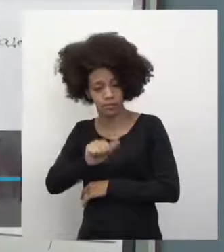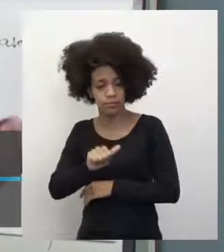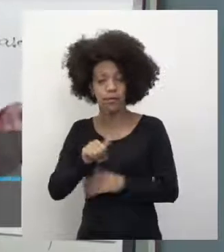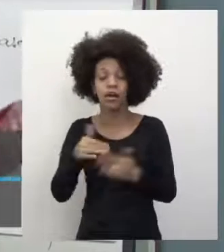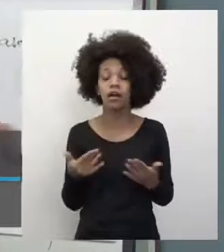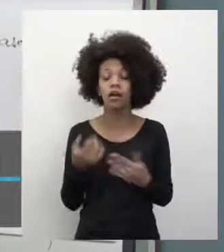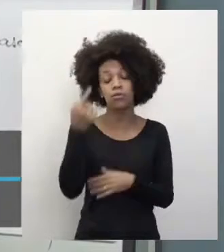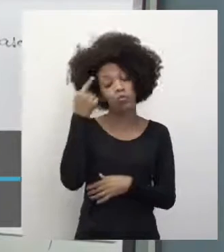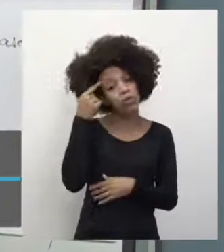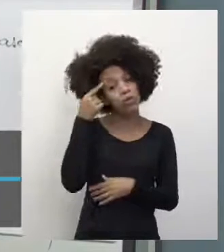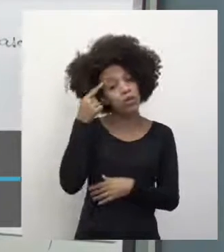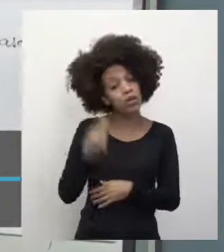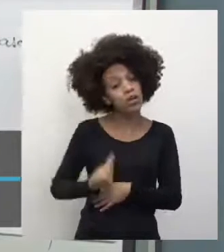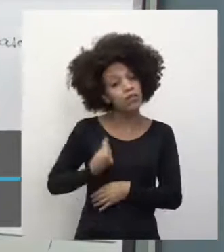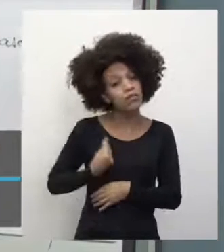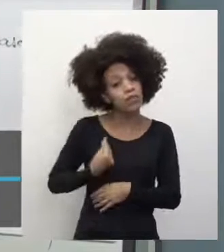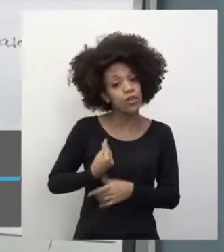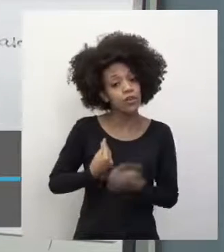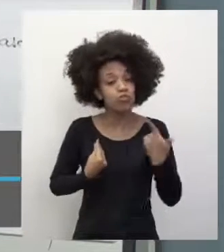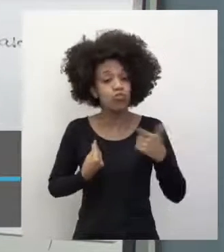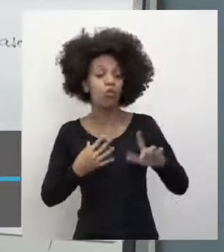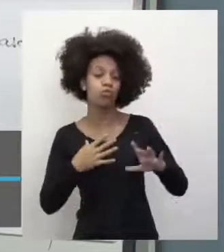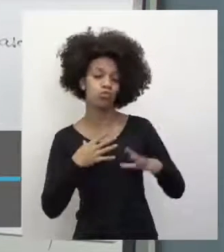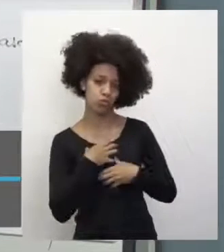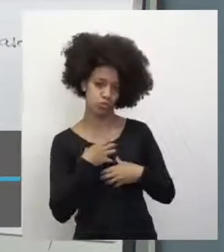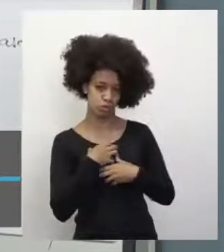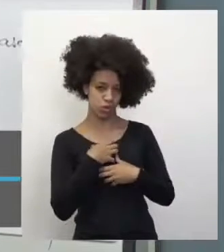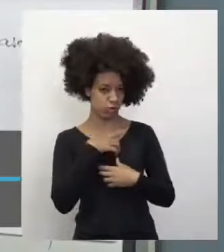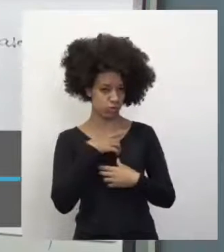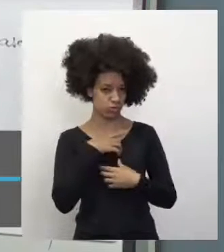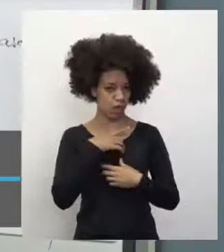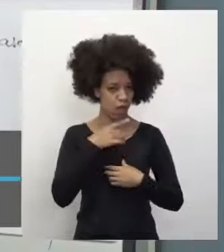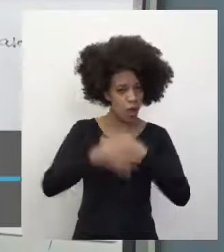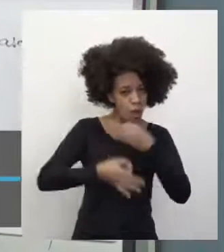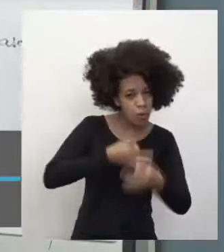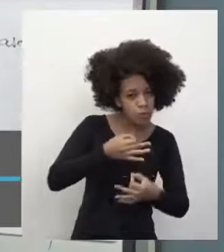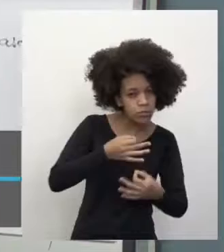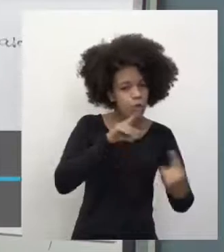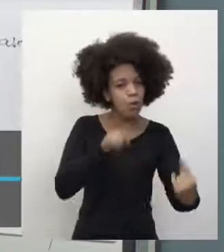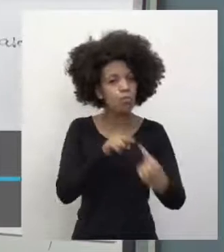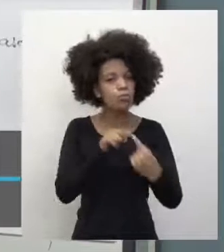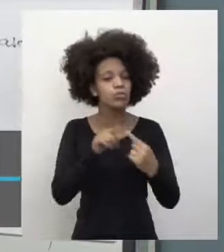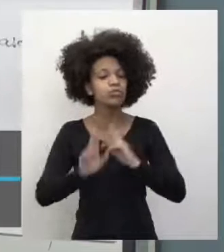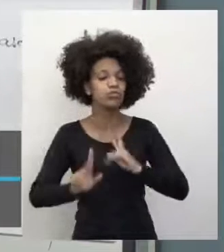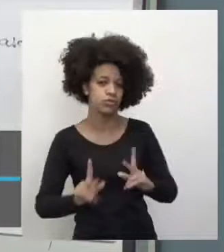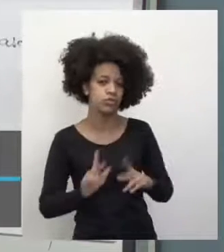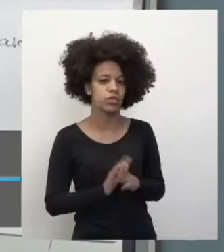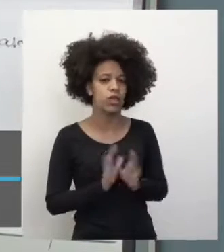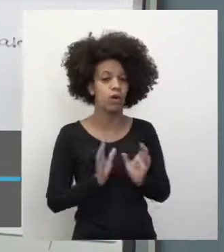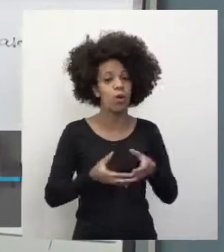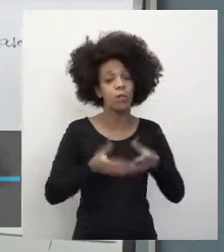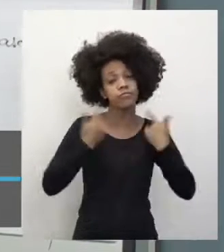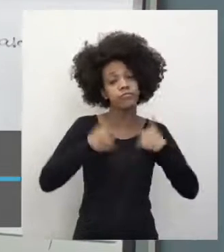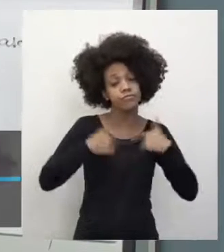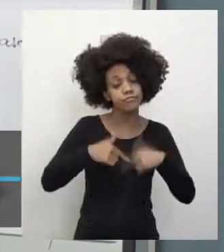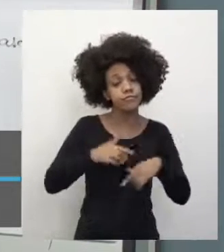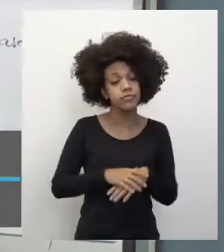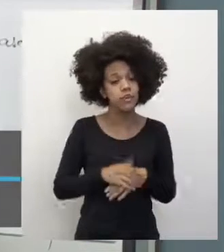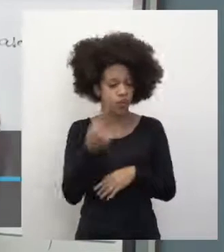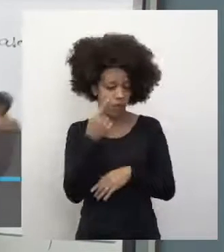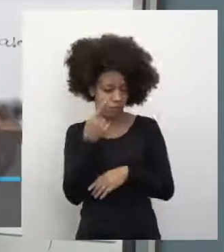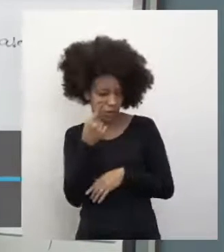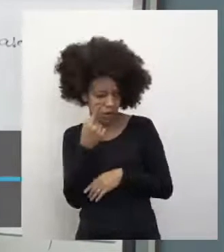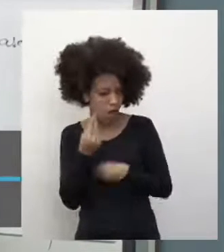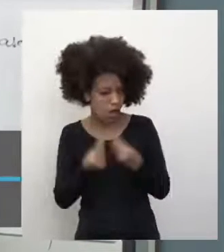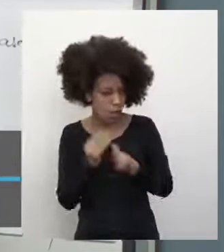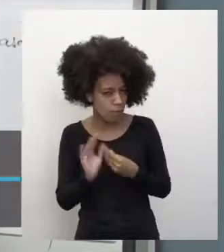ver e viver a vida de outra forma, tá? Então, é da companhia Riso, tá? E a gente vai dar uma olhadinha